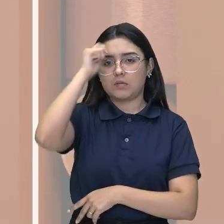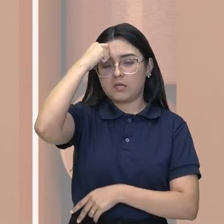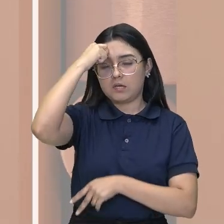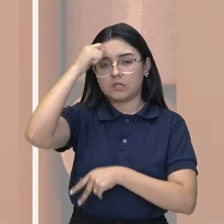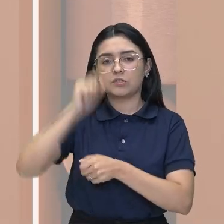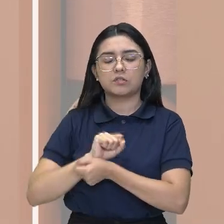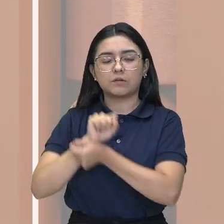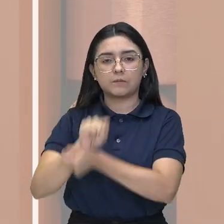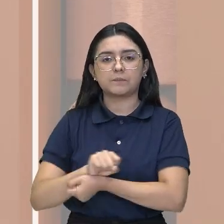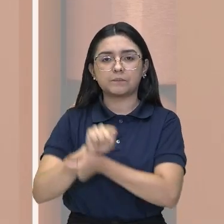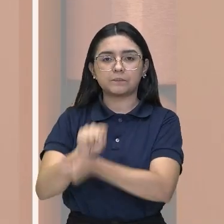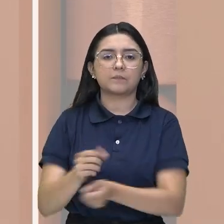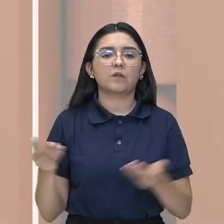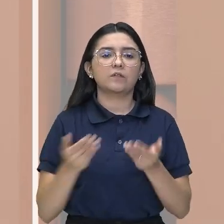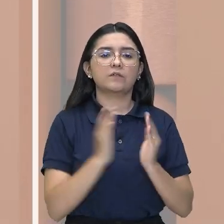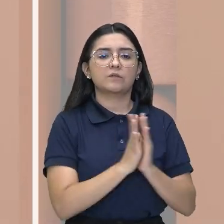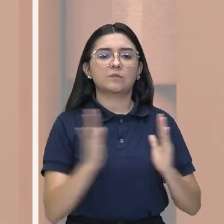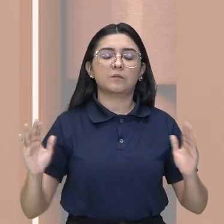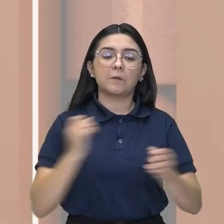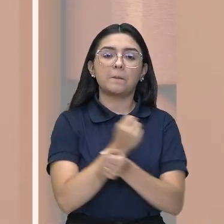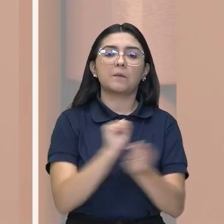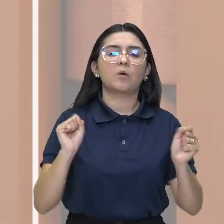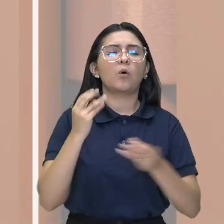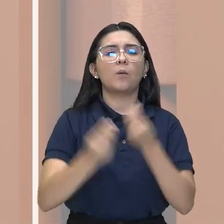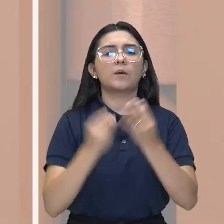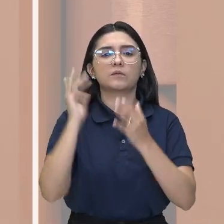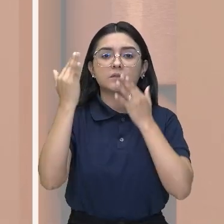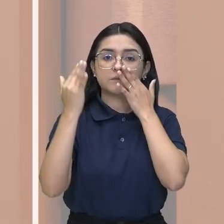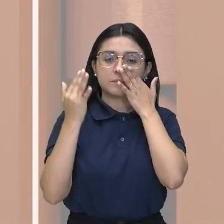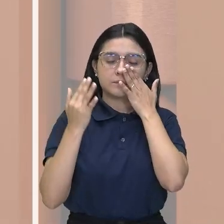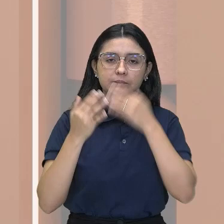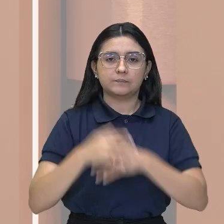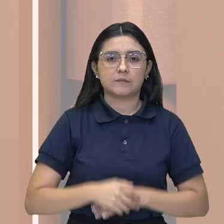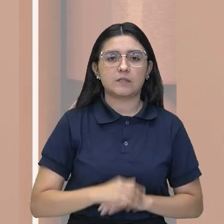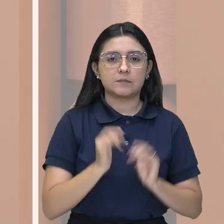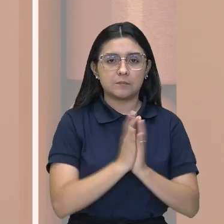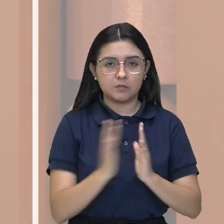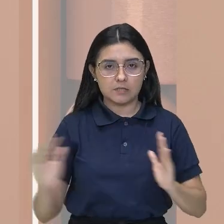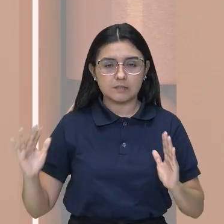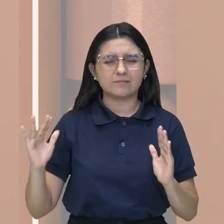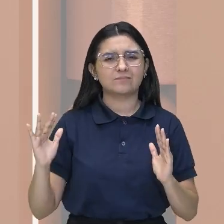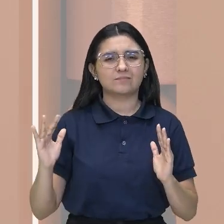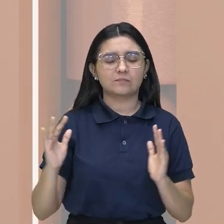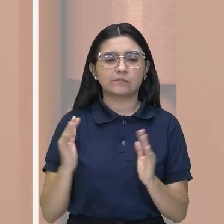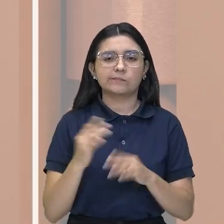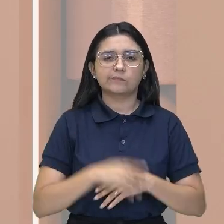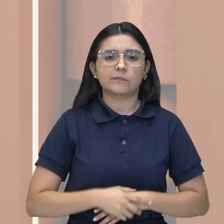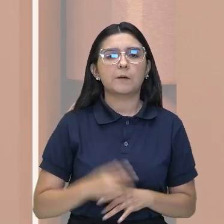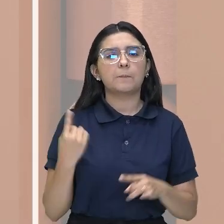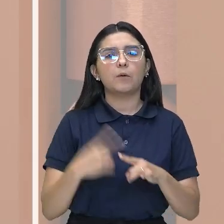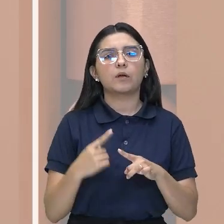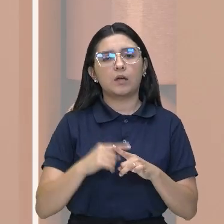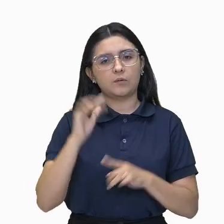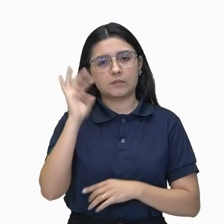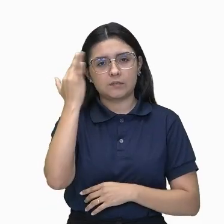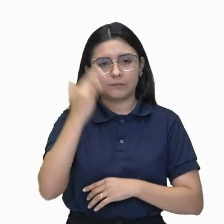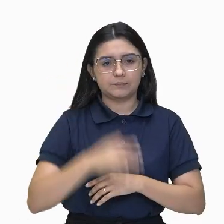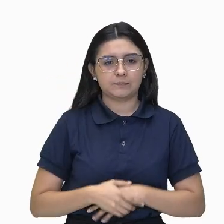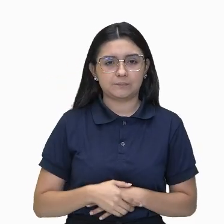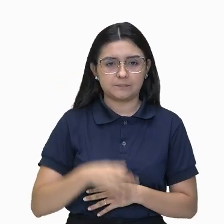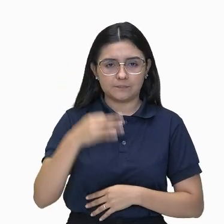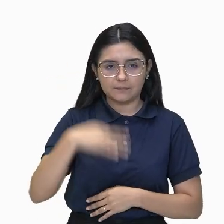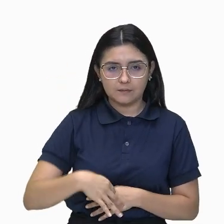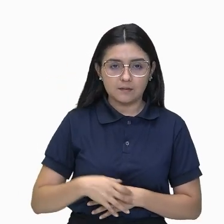do processo de abolição, como é que ele se deu, como é que se deu esse processo e por que ele aconteceu, certo? Vamos lá